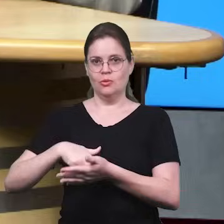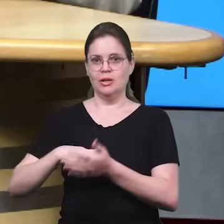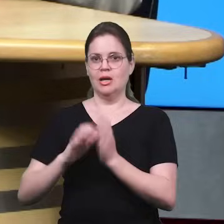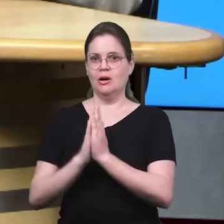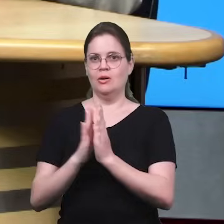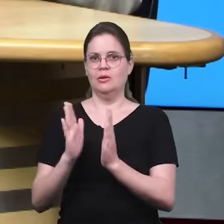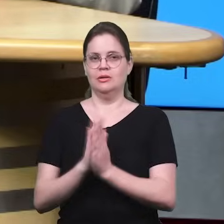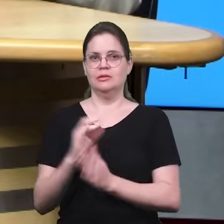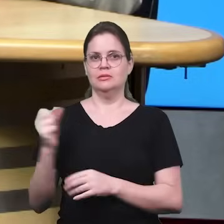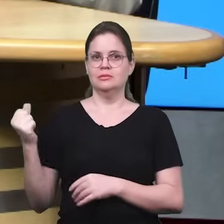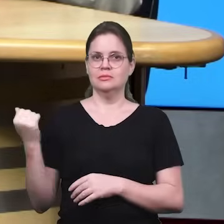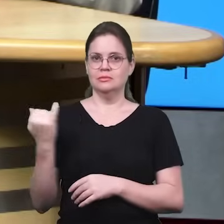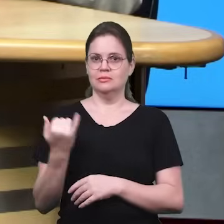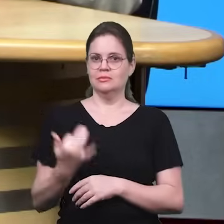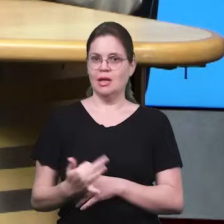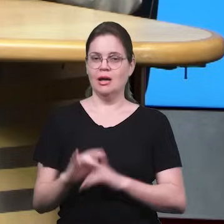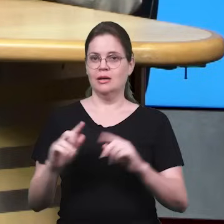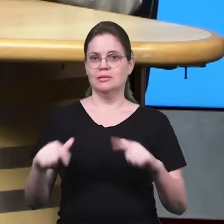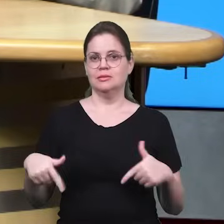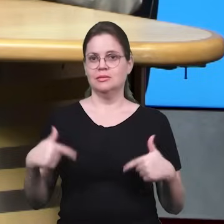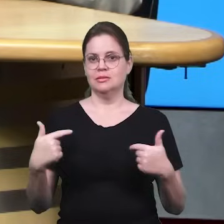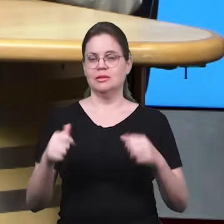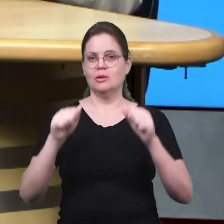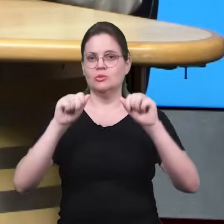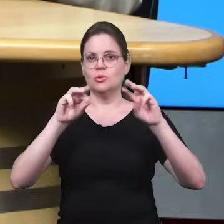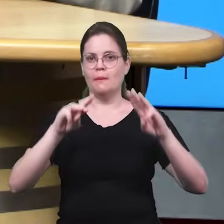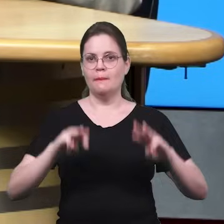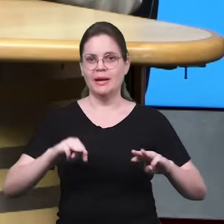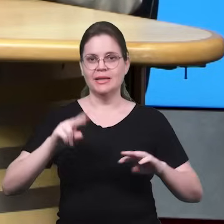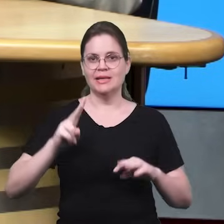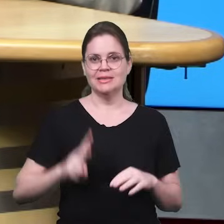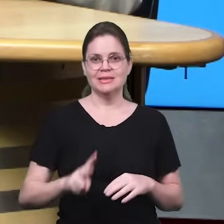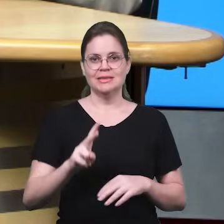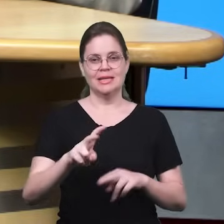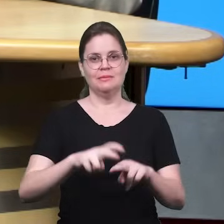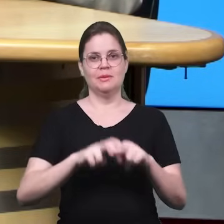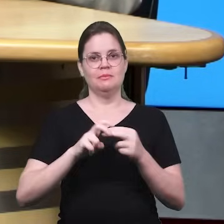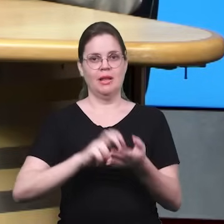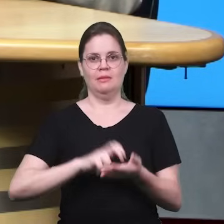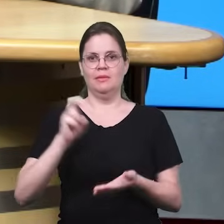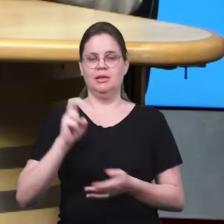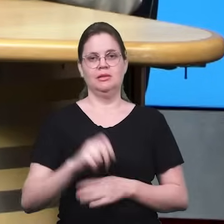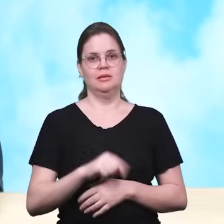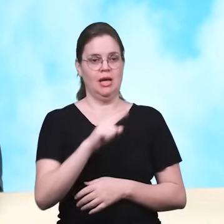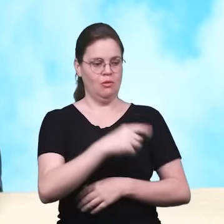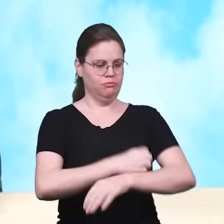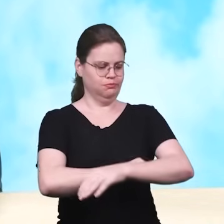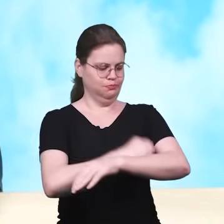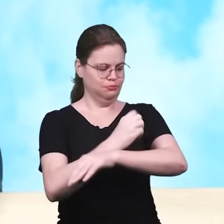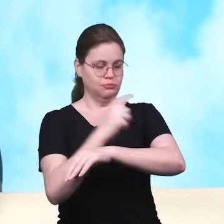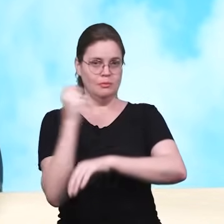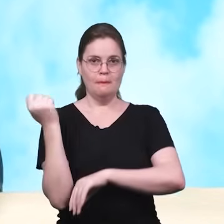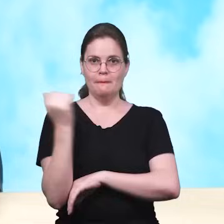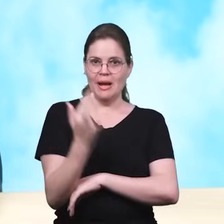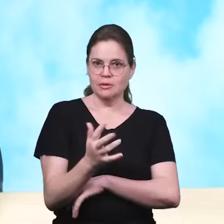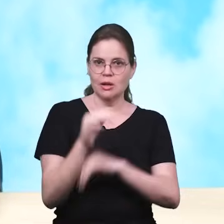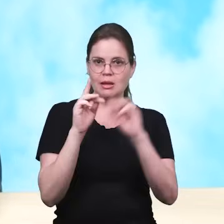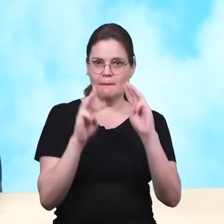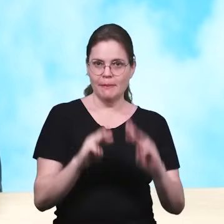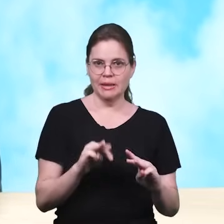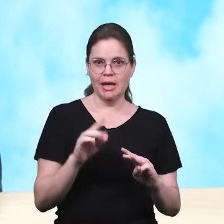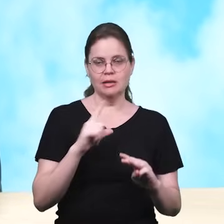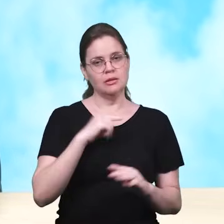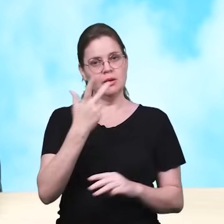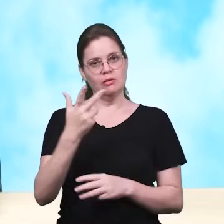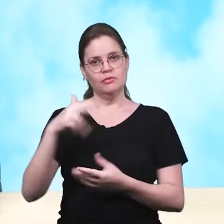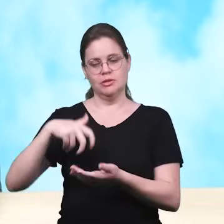essa operação do maná é toda manhã. Não vai faltar maná toda manhã até